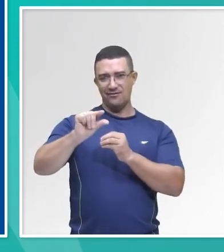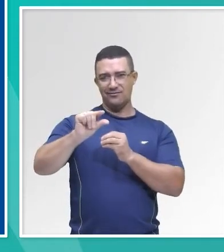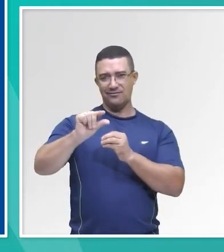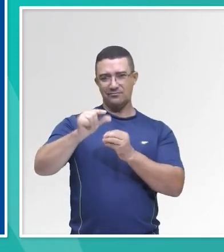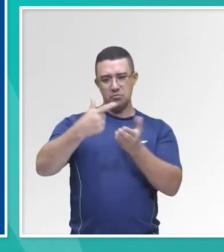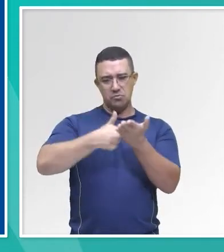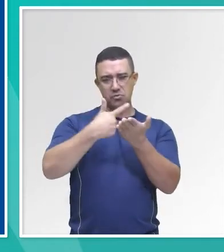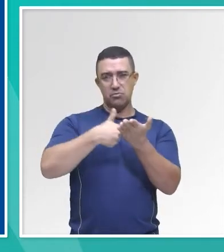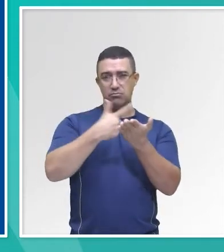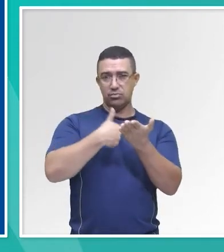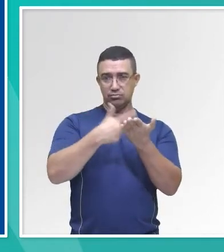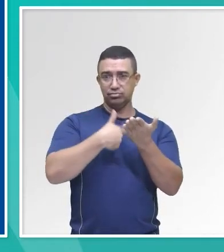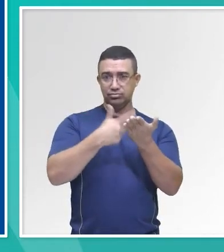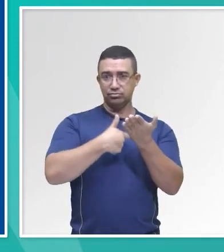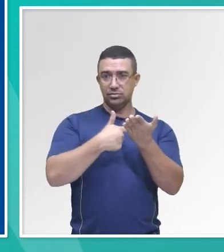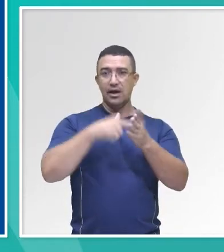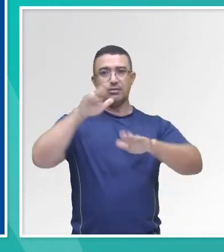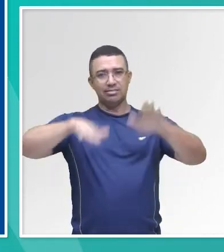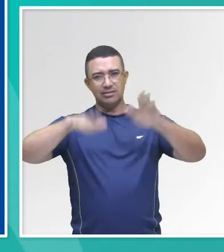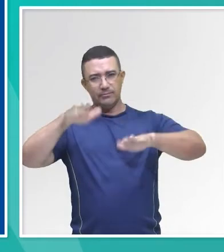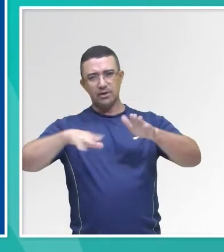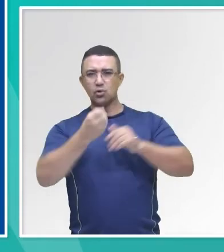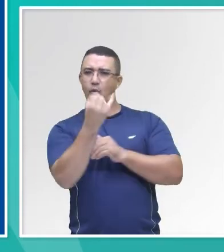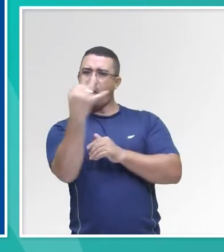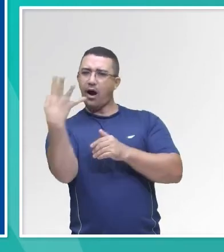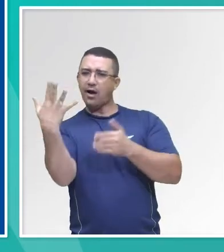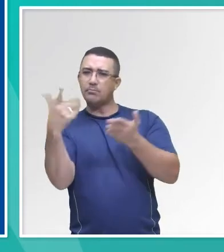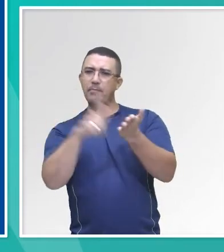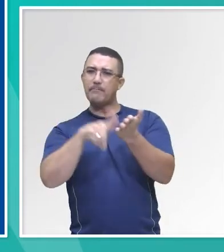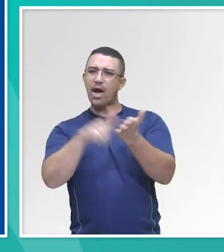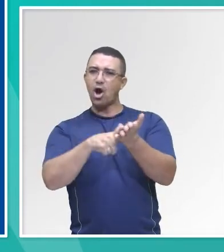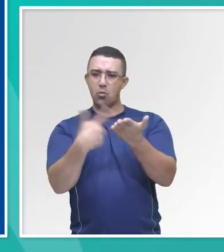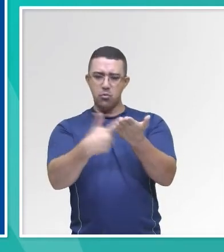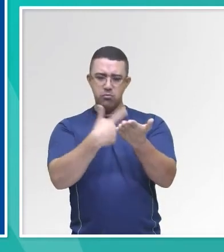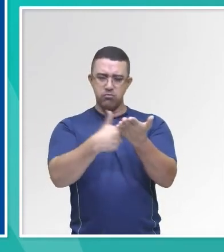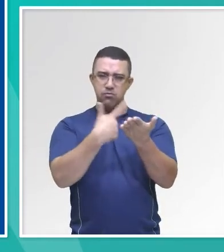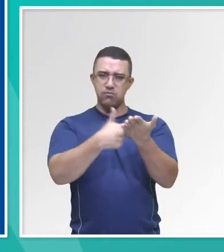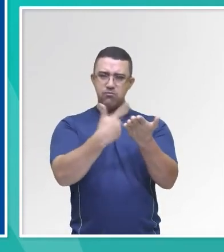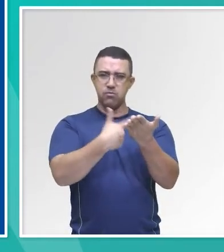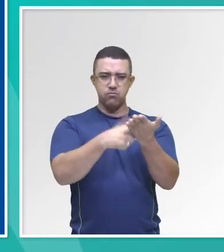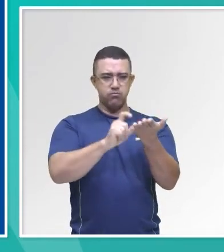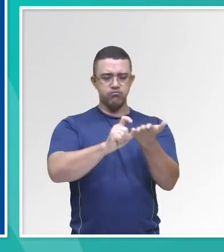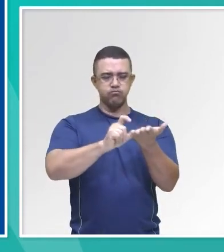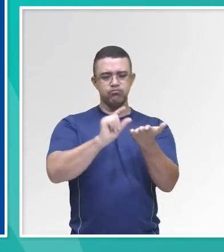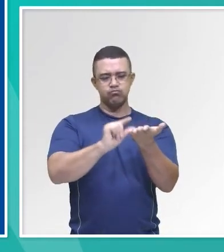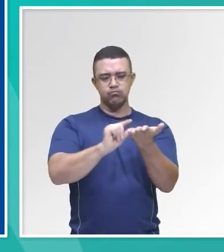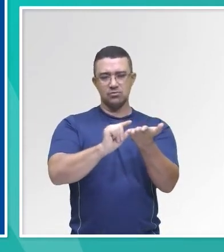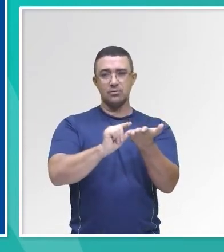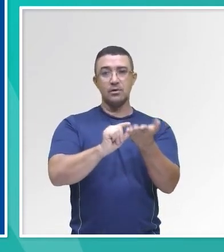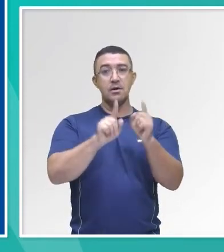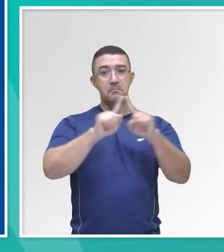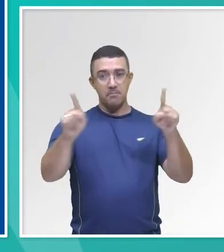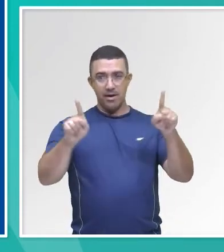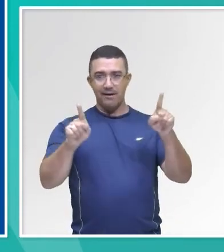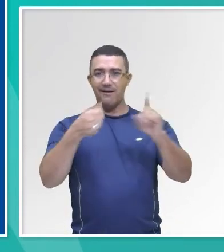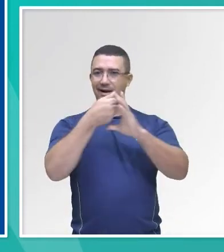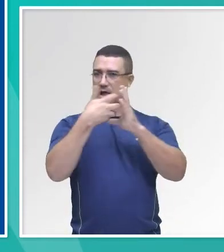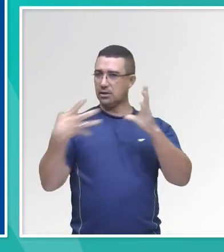a extensão ou o número de páginas. Entretanto, podemos perceber características qualitativas.